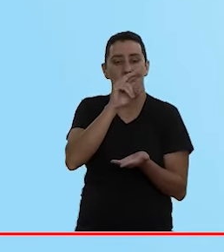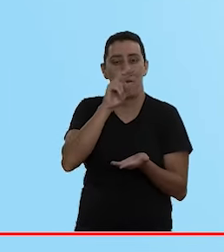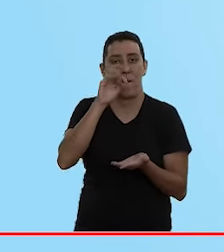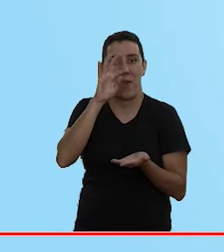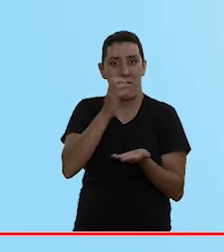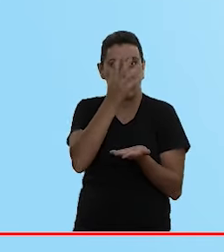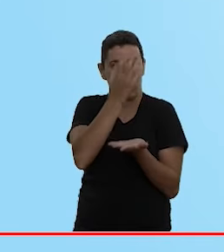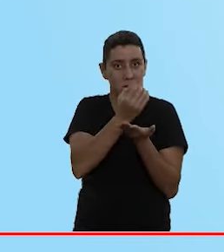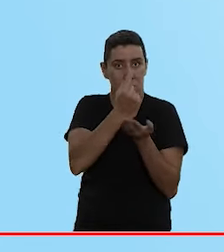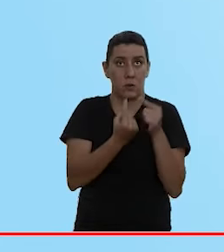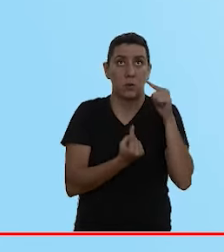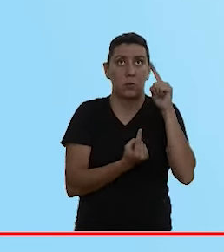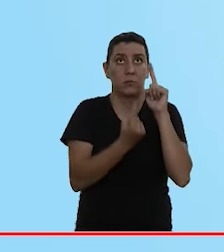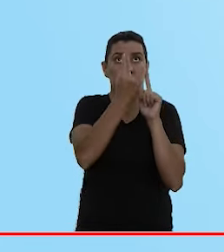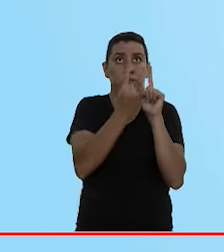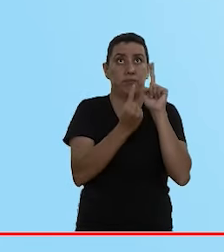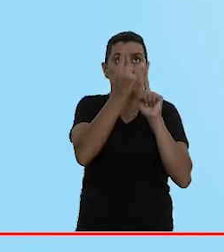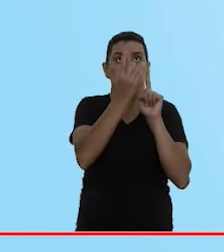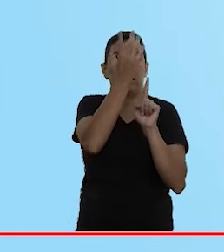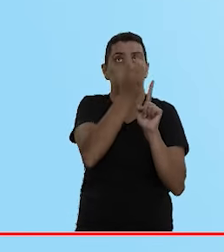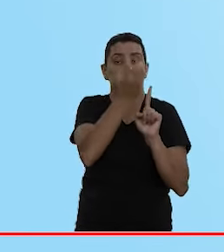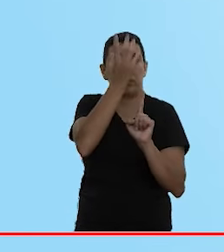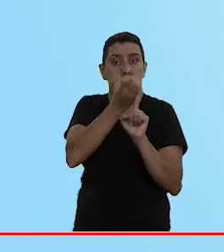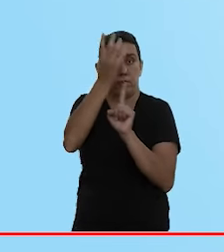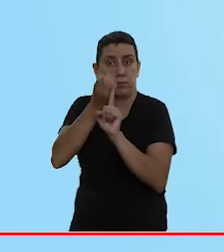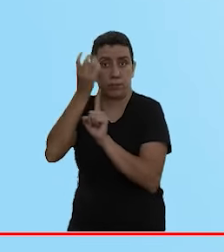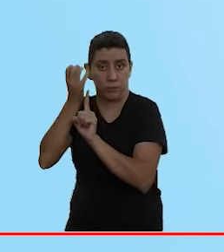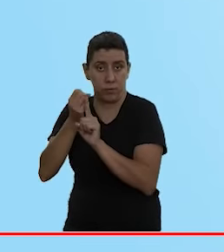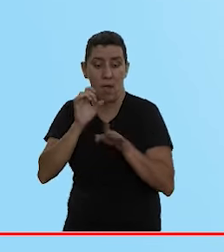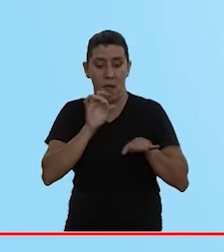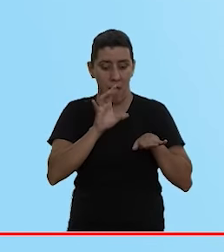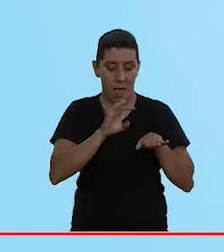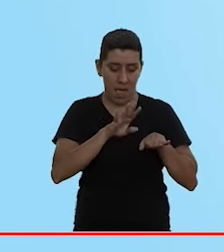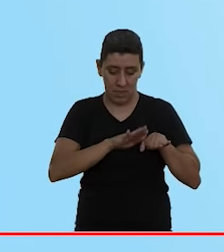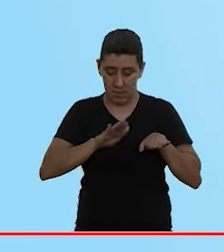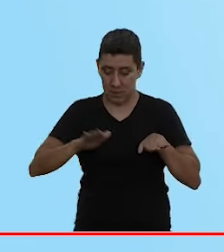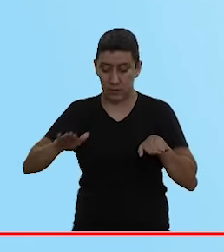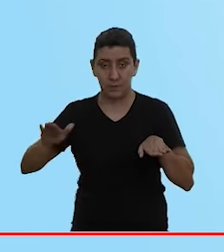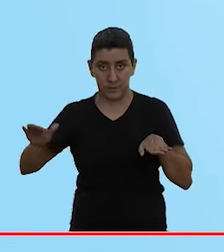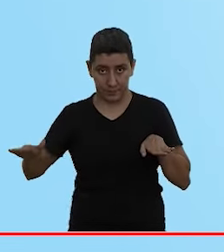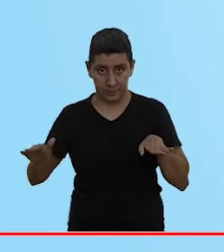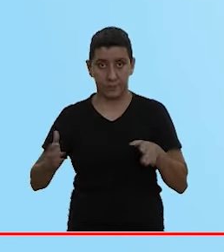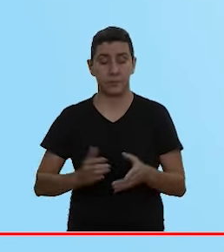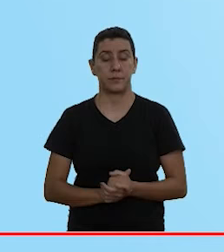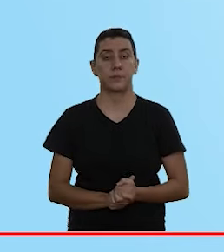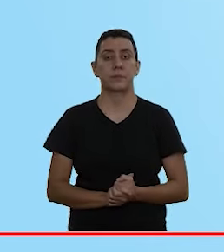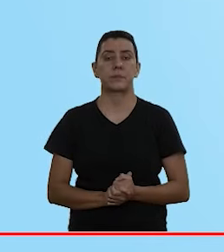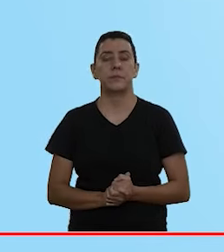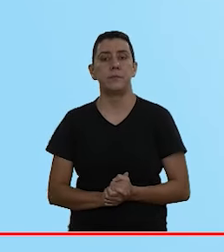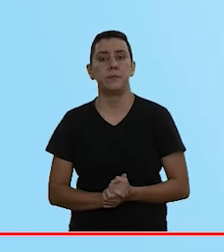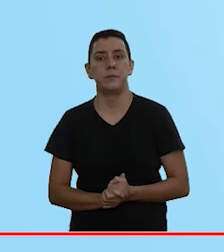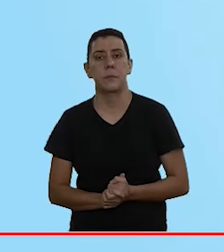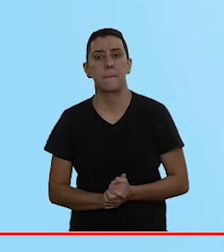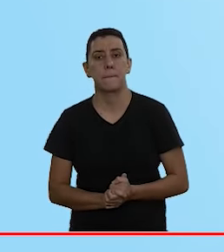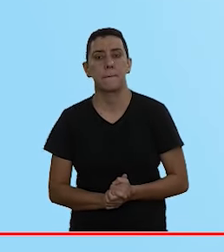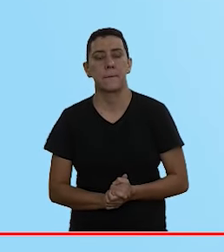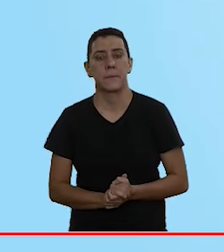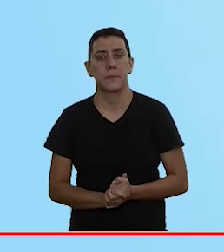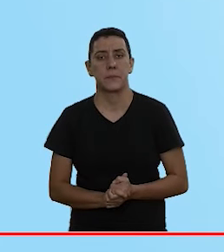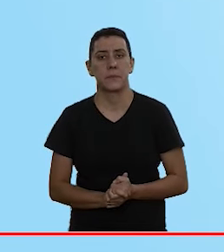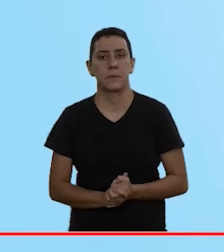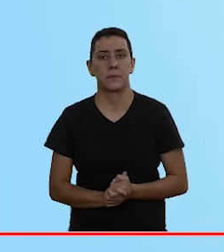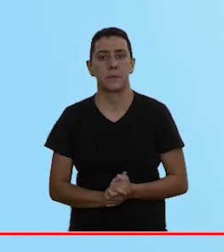esquerda são uma curva de corrente, né, de tensão versus corrente para cada uma das irradiâncias.